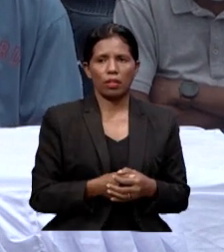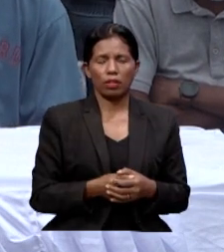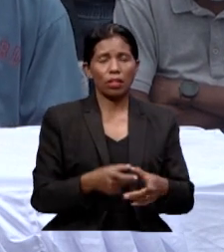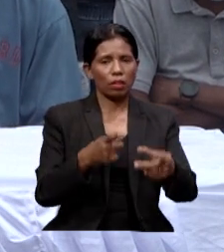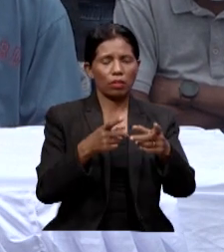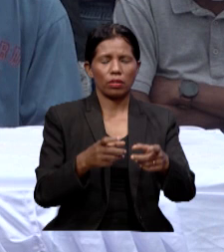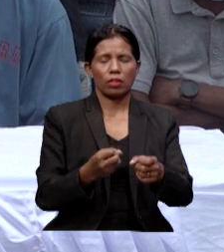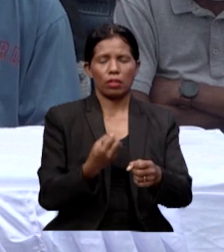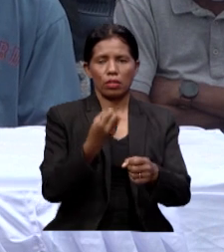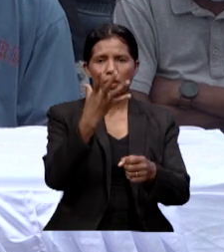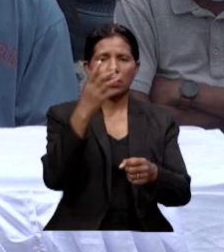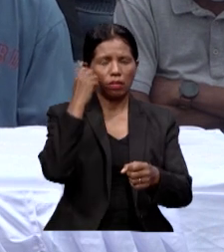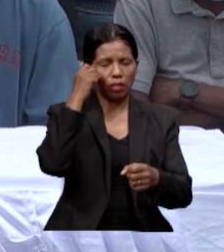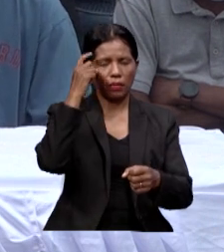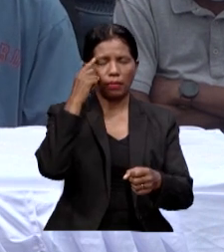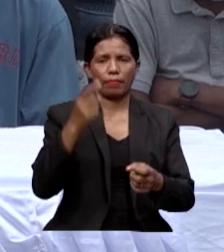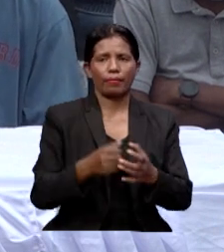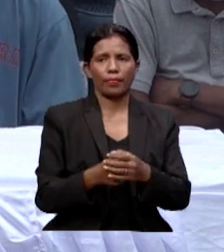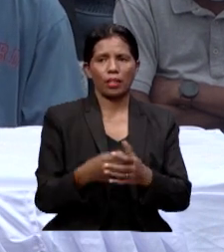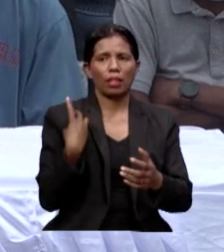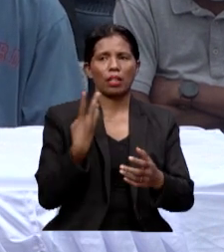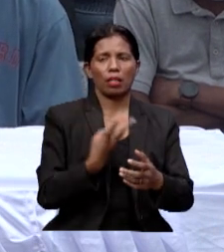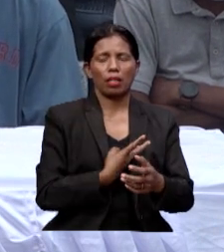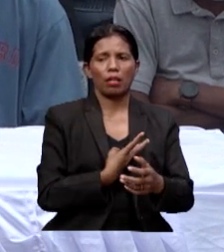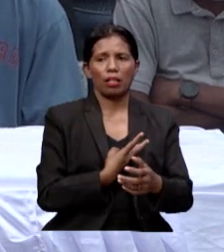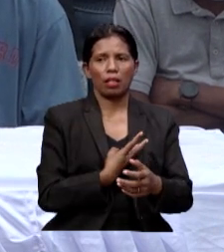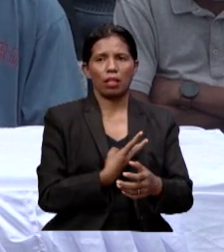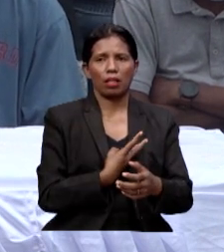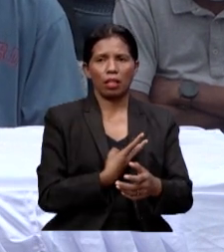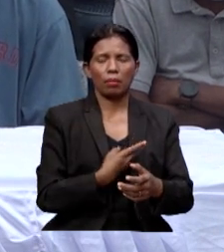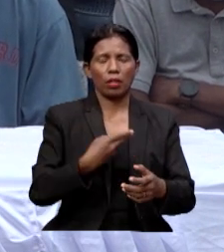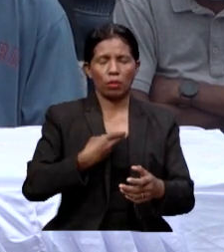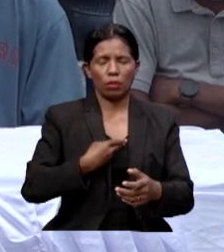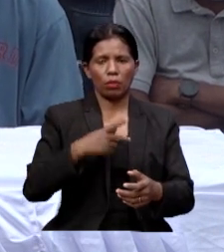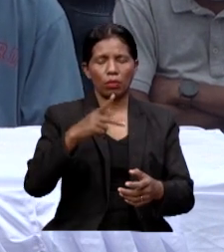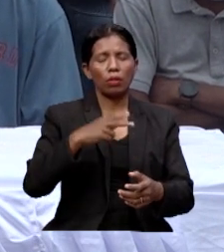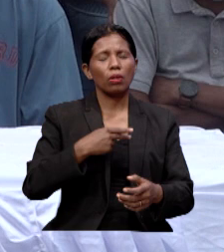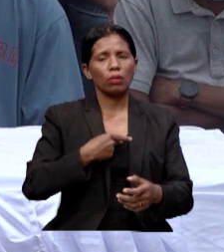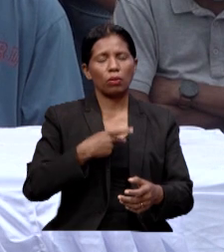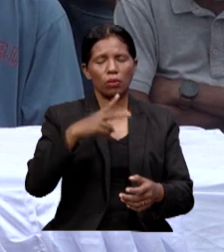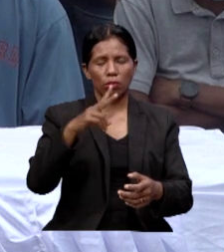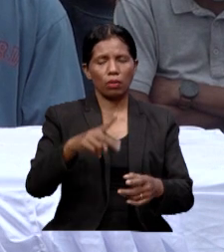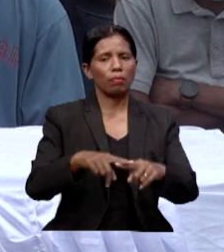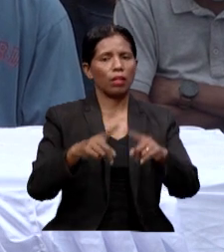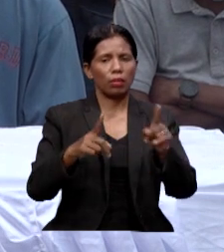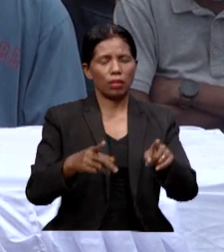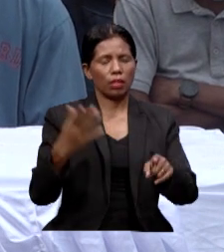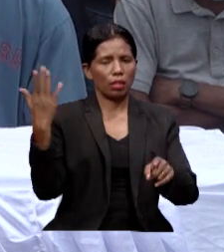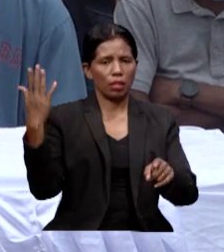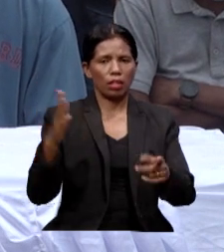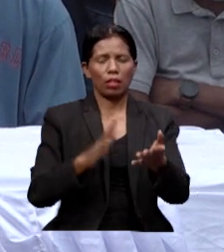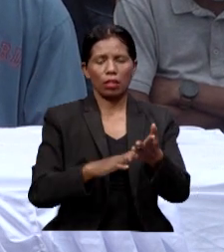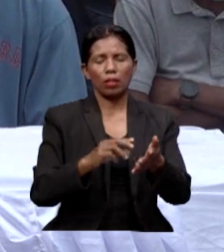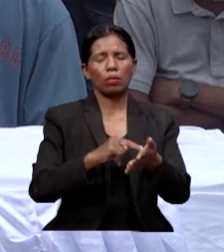lacrimogênio, cagás airmata, maide ami minha parte Colhoun, Califórnia. Mas bem parte Tocobaru, escola primária número